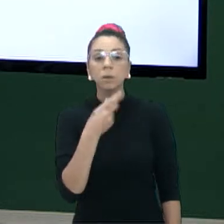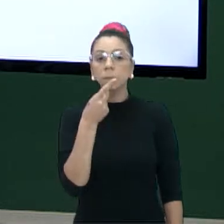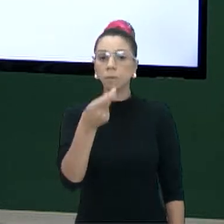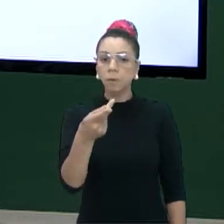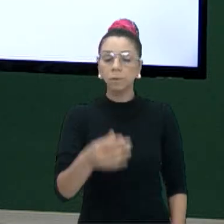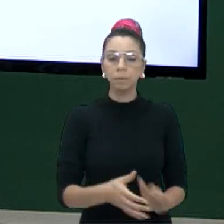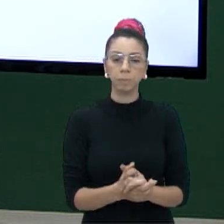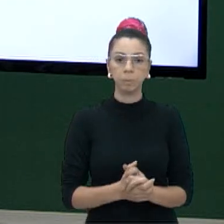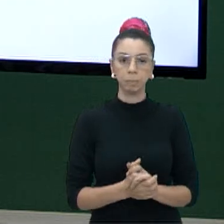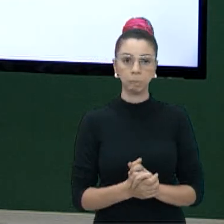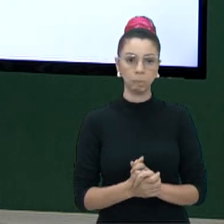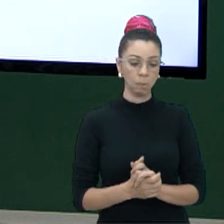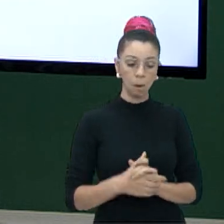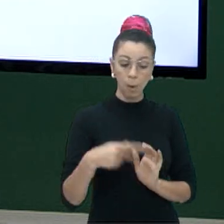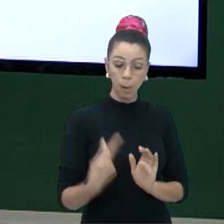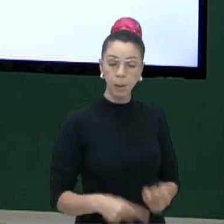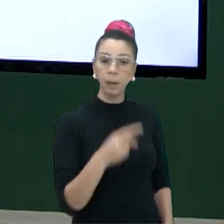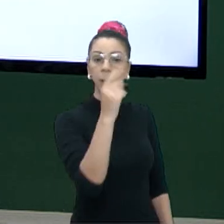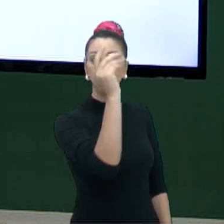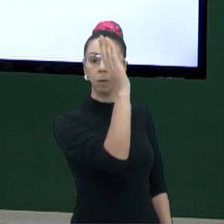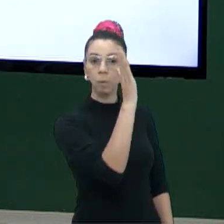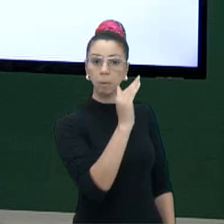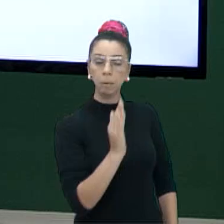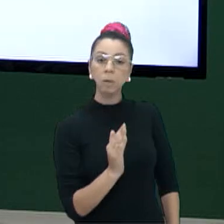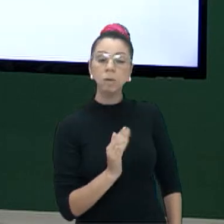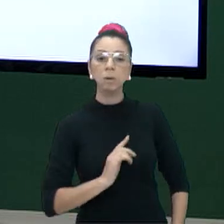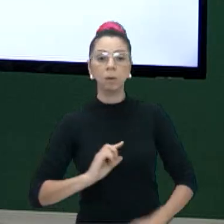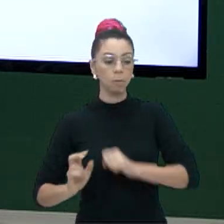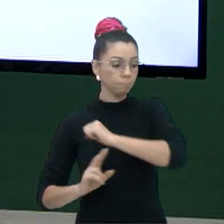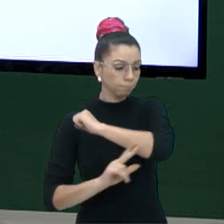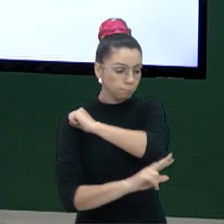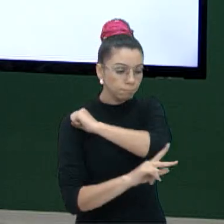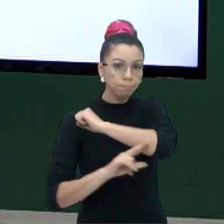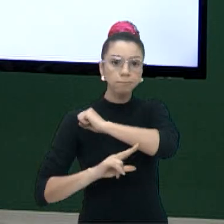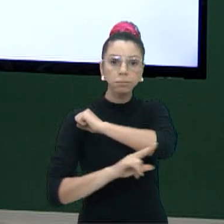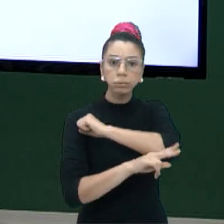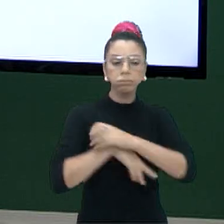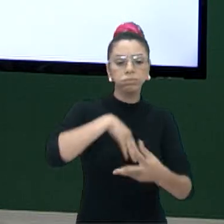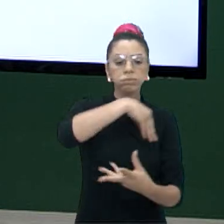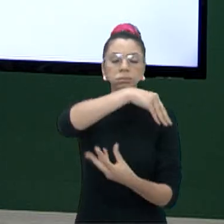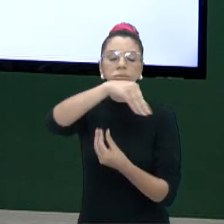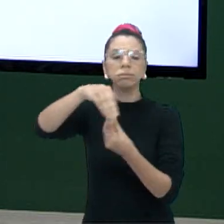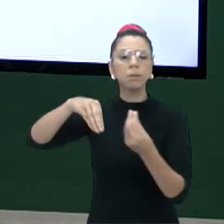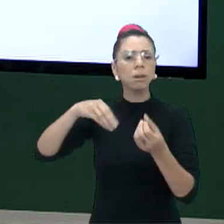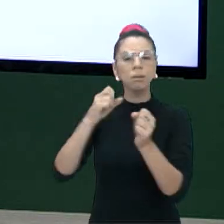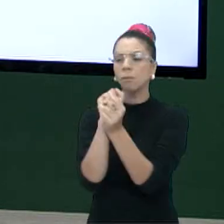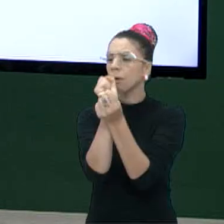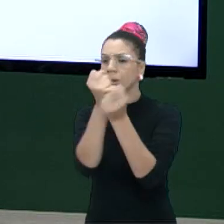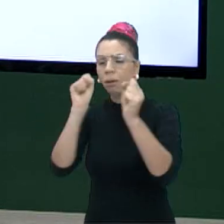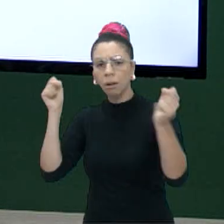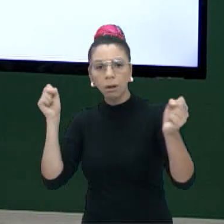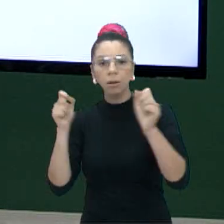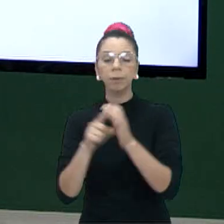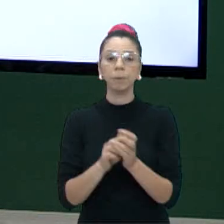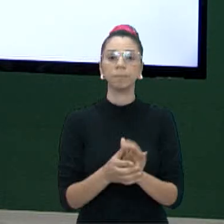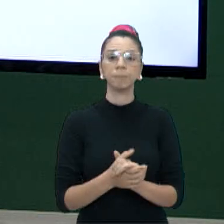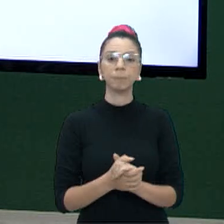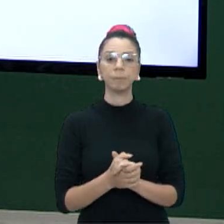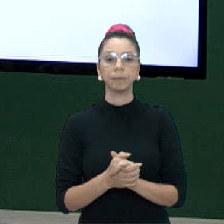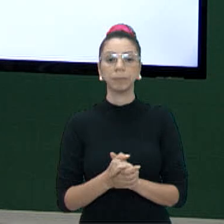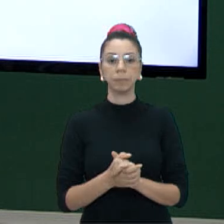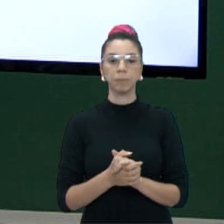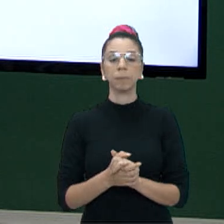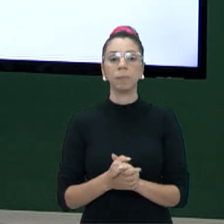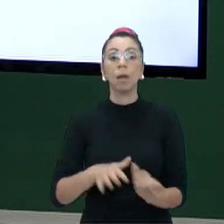Brasil, devido à mistura étnica, cultural e pela sua extensão, essas gírias, olha que